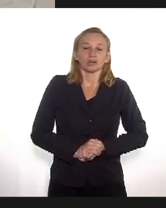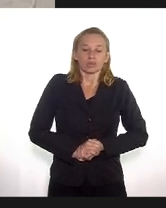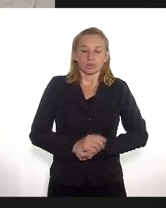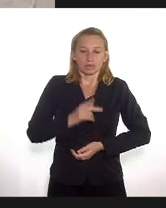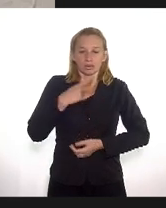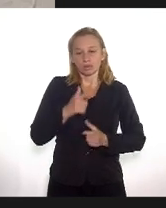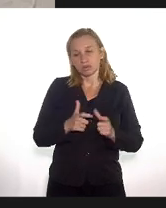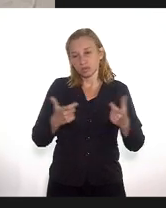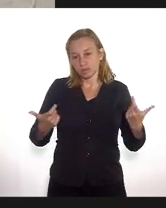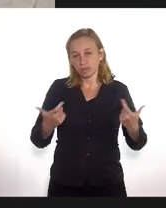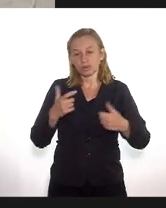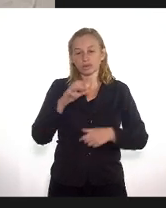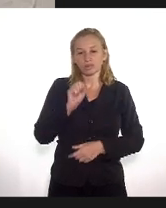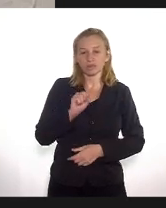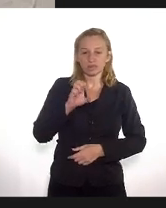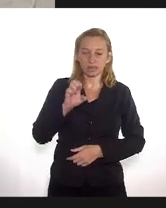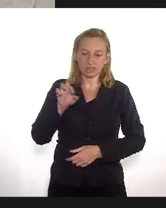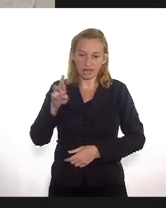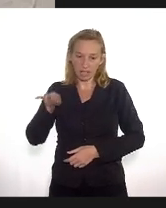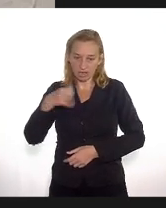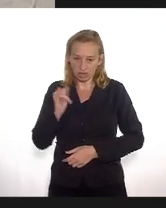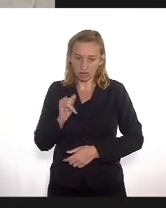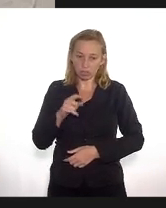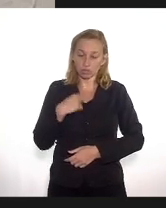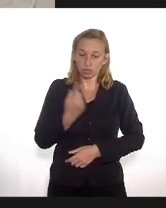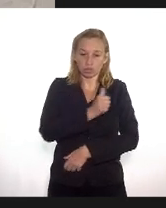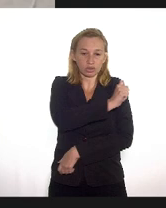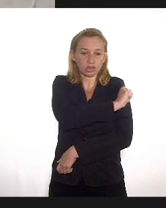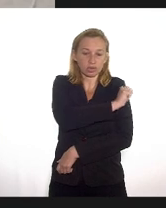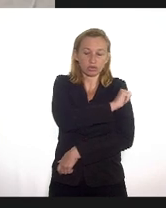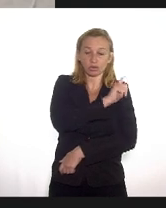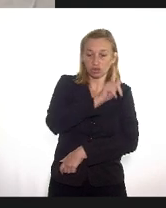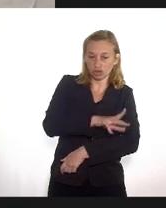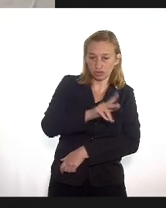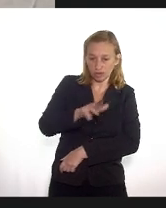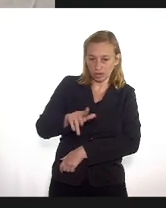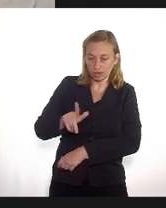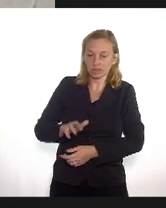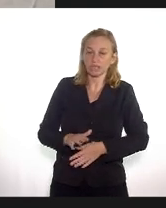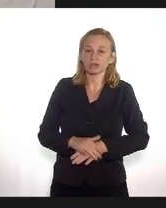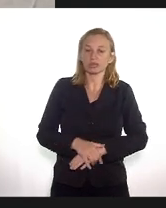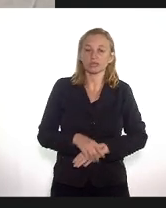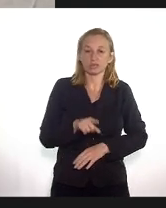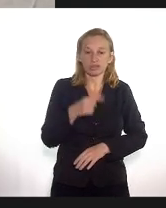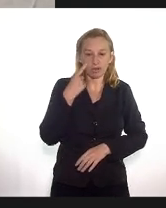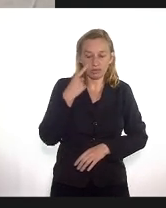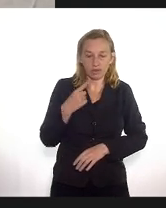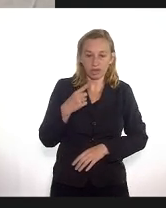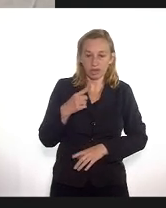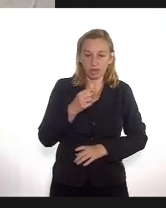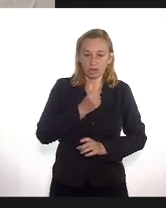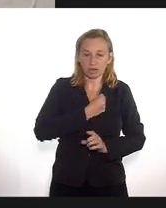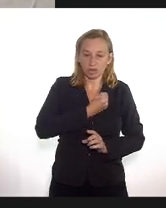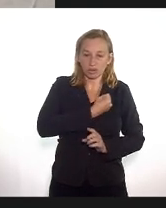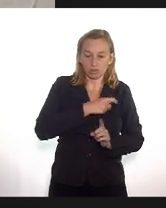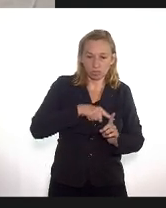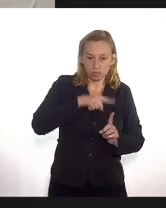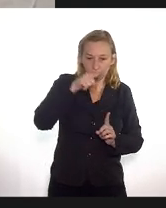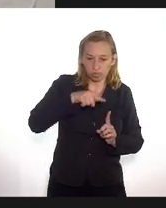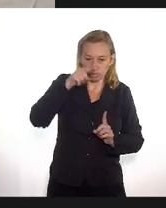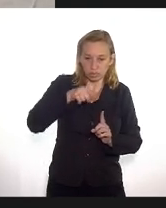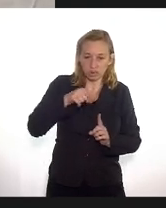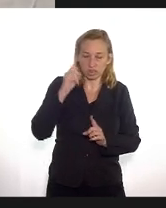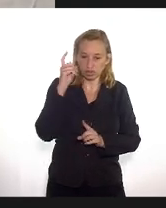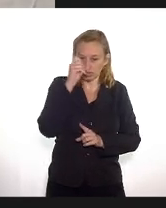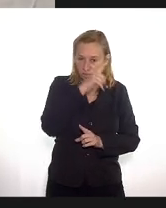no CEDERJ, porque o nosso aluno ele é muito diferenciado, né? Quando você vai pegar as estatísticas do CEDERJ, que é uma